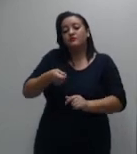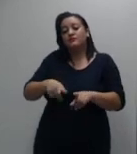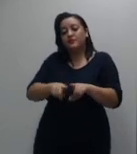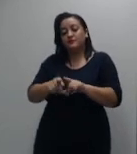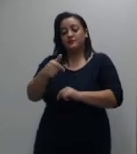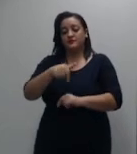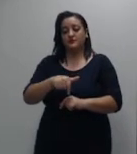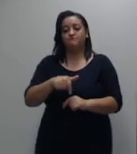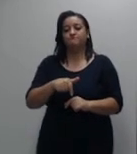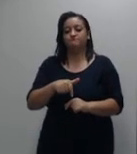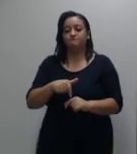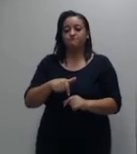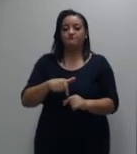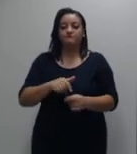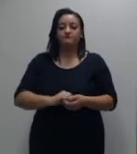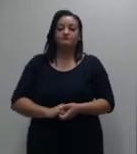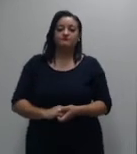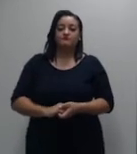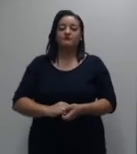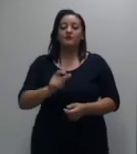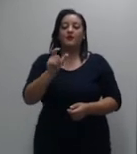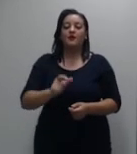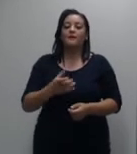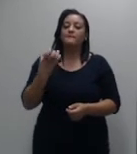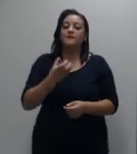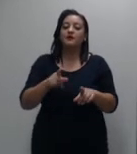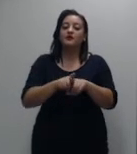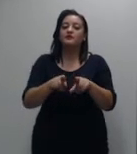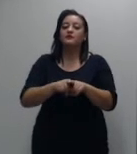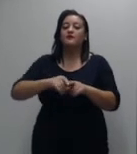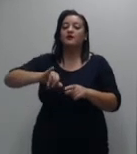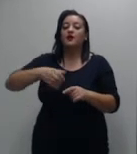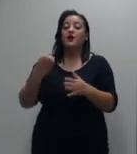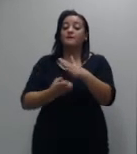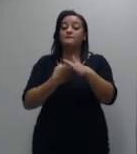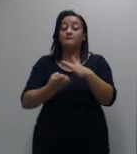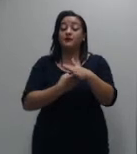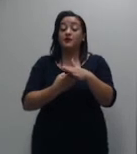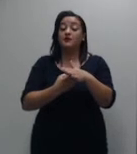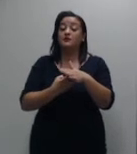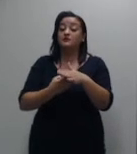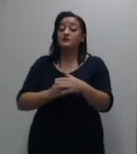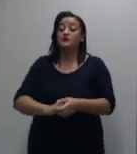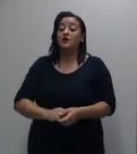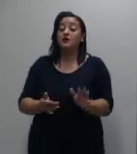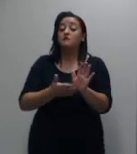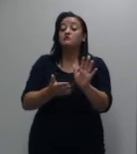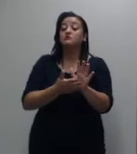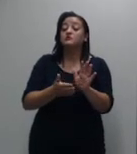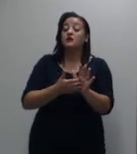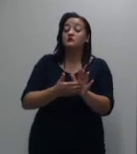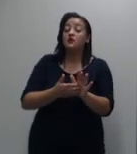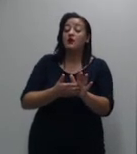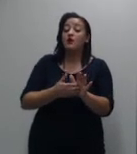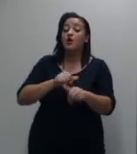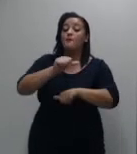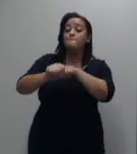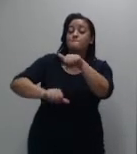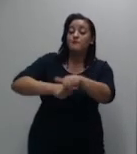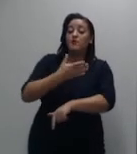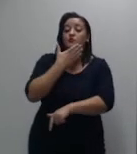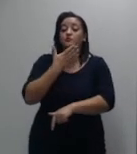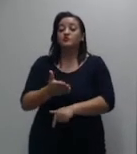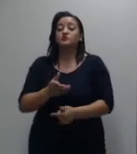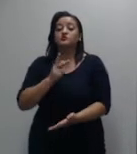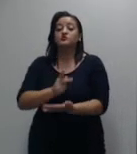a a requerida o controle platinas em contestação transformam o pedido de